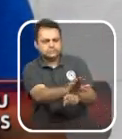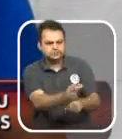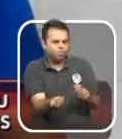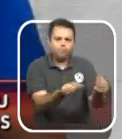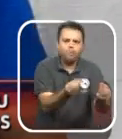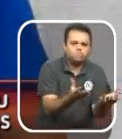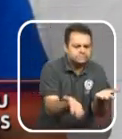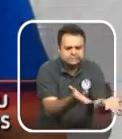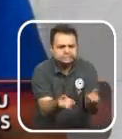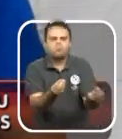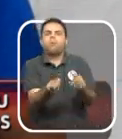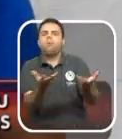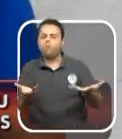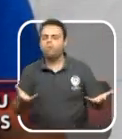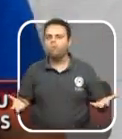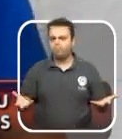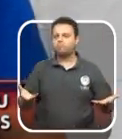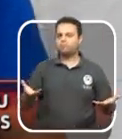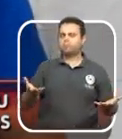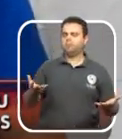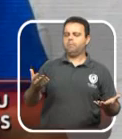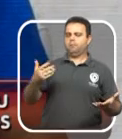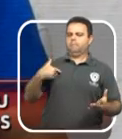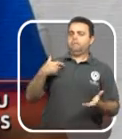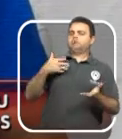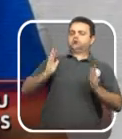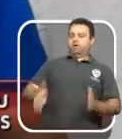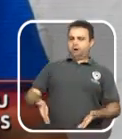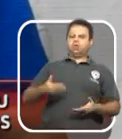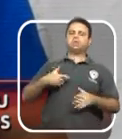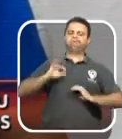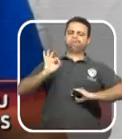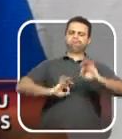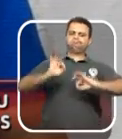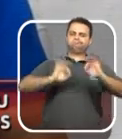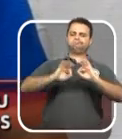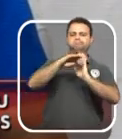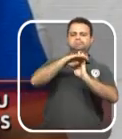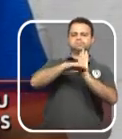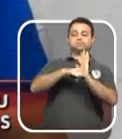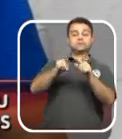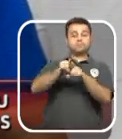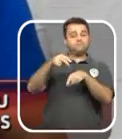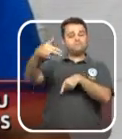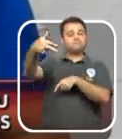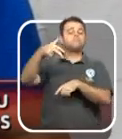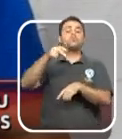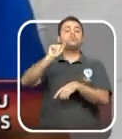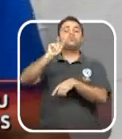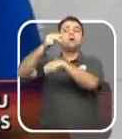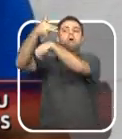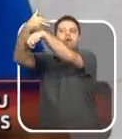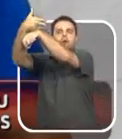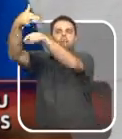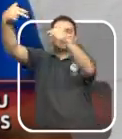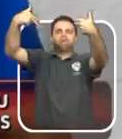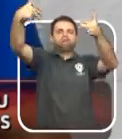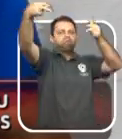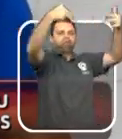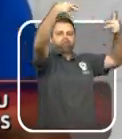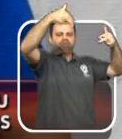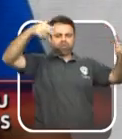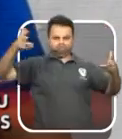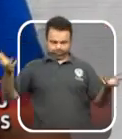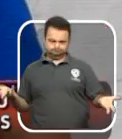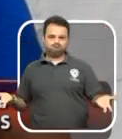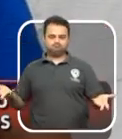trabalho e realmente foi uma alegria também poder implantar aqui a CIPA, Comissão Interna de Prevenção de Acidentes, que debate as questões